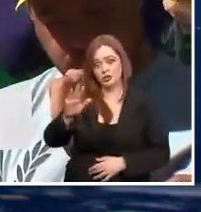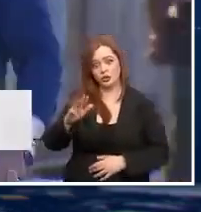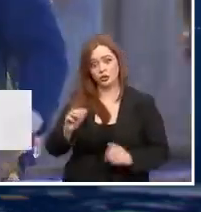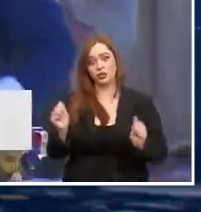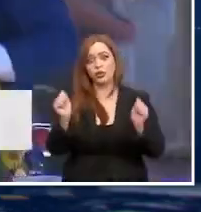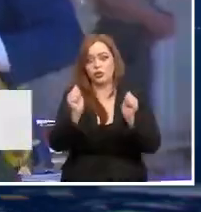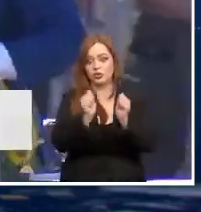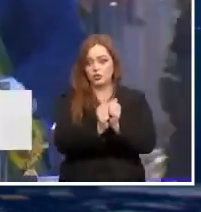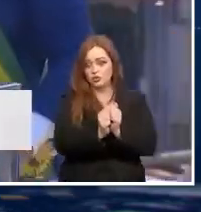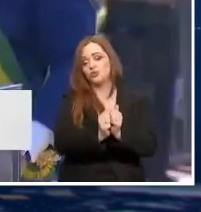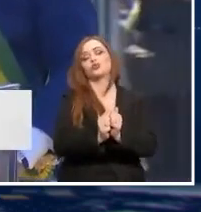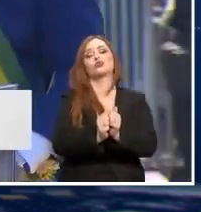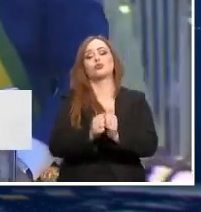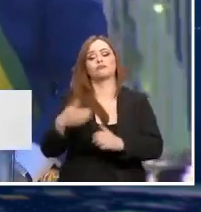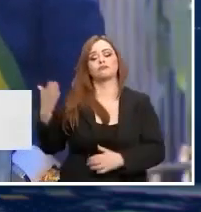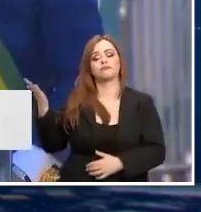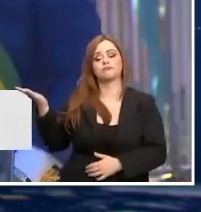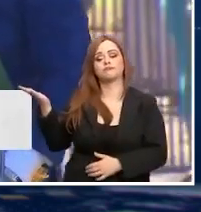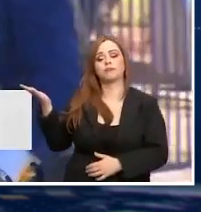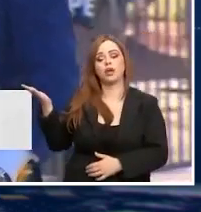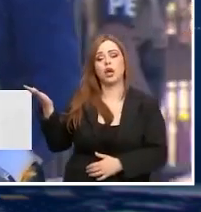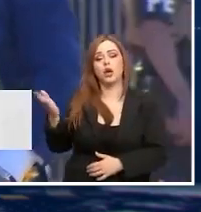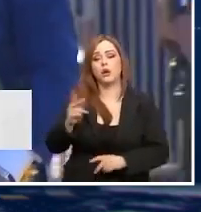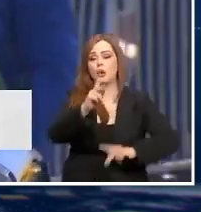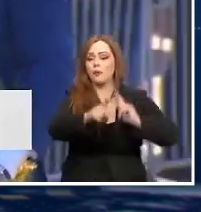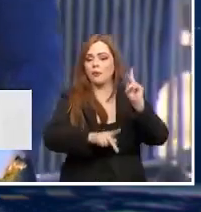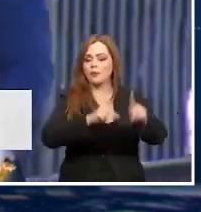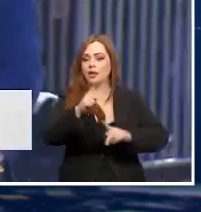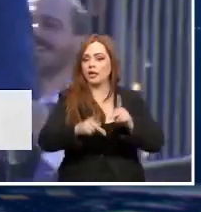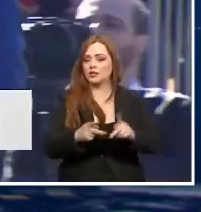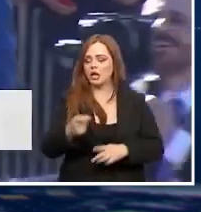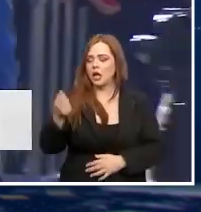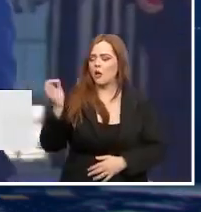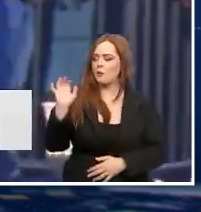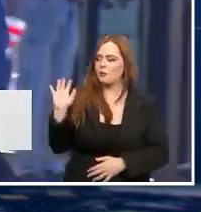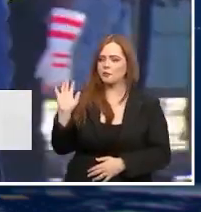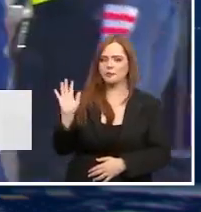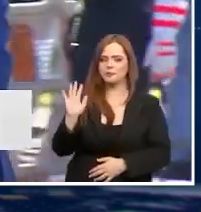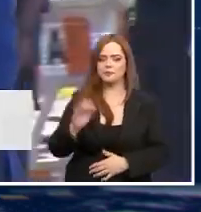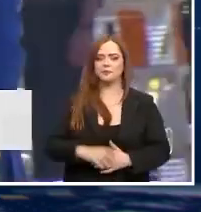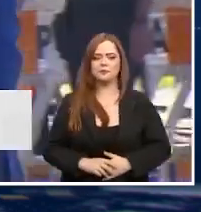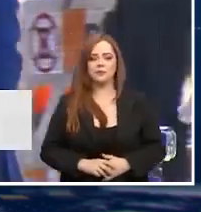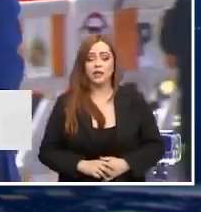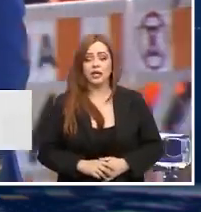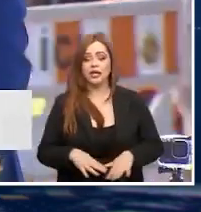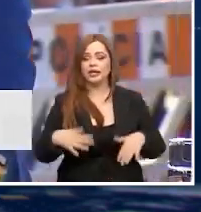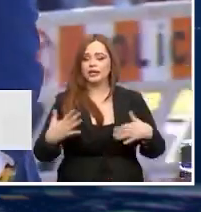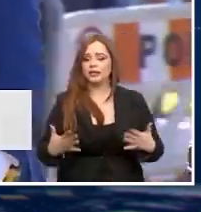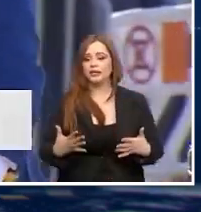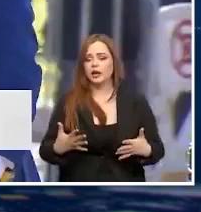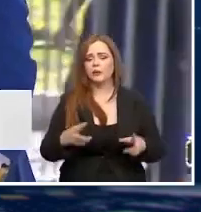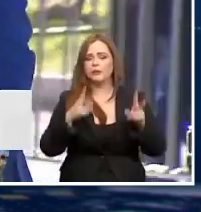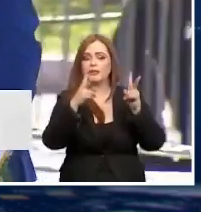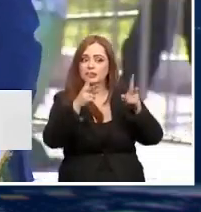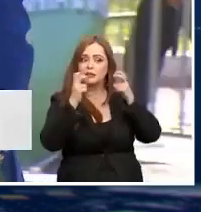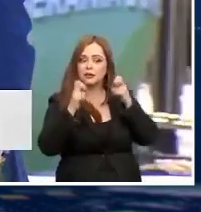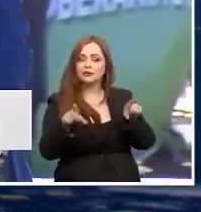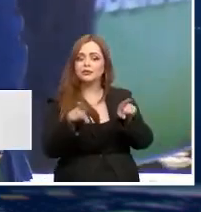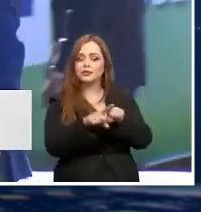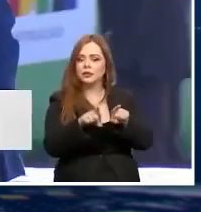o que é um sinal que em 2024 a direita vai vencer o ódio, coisa